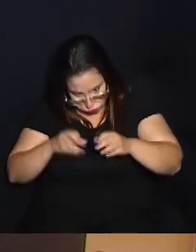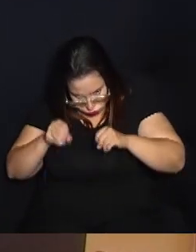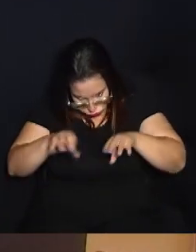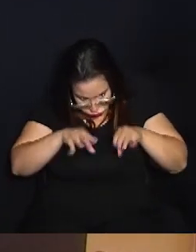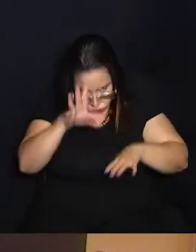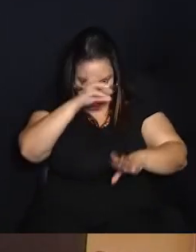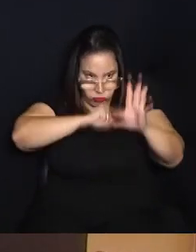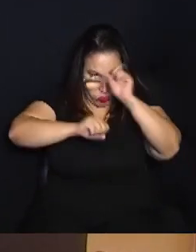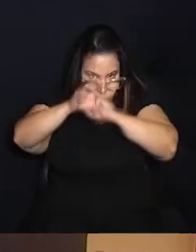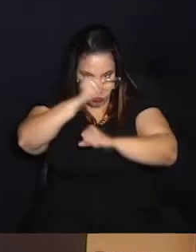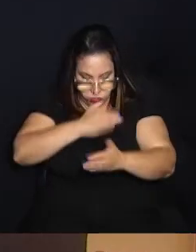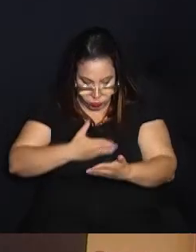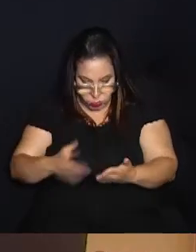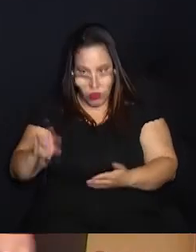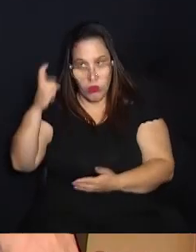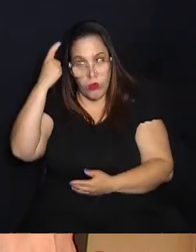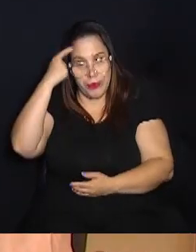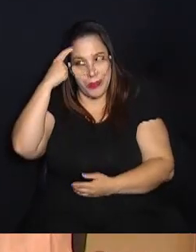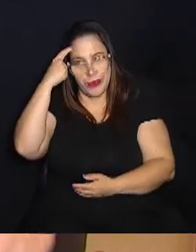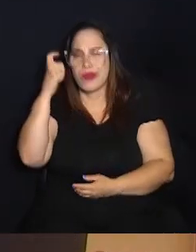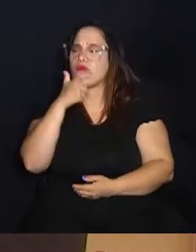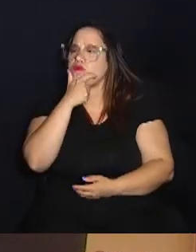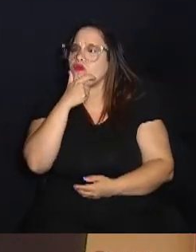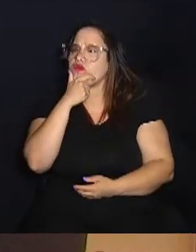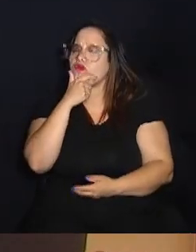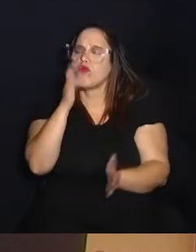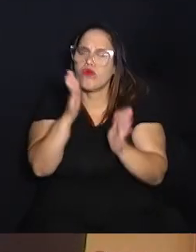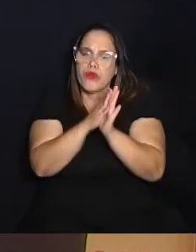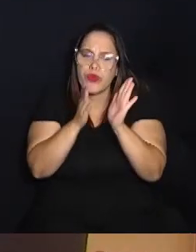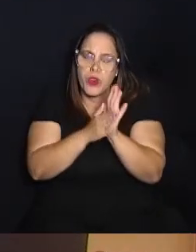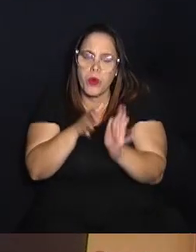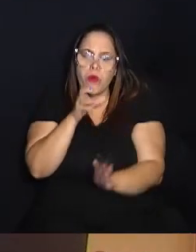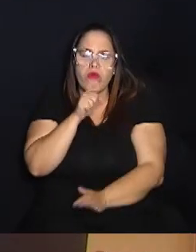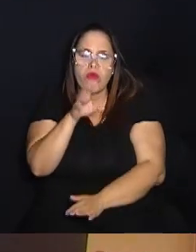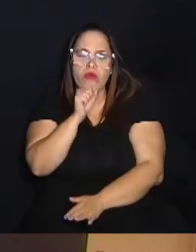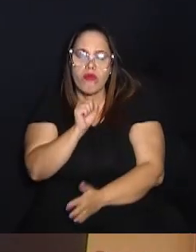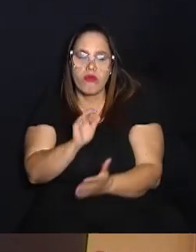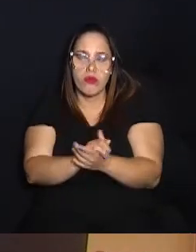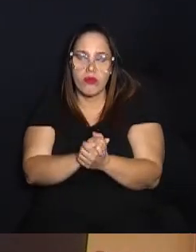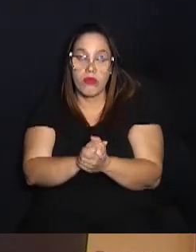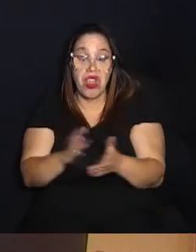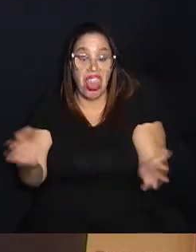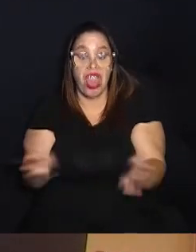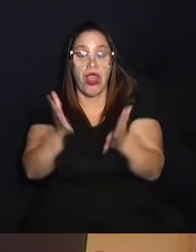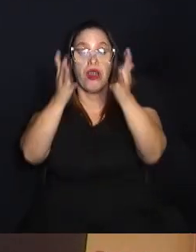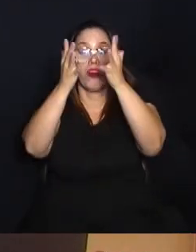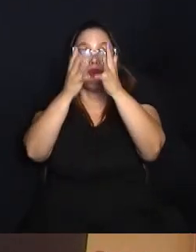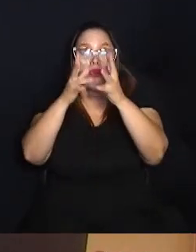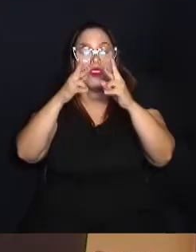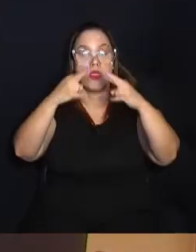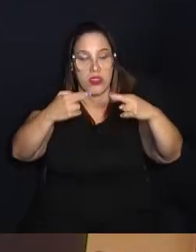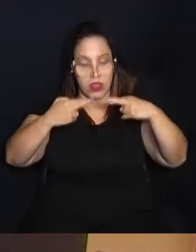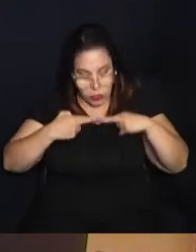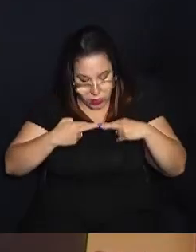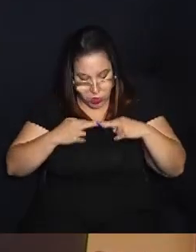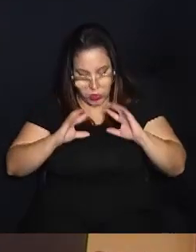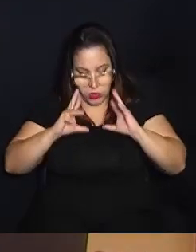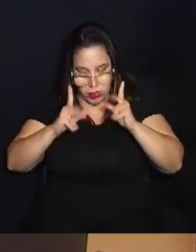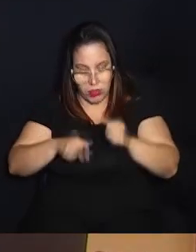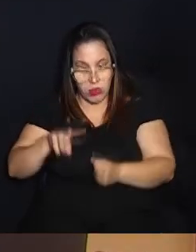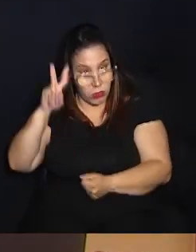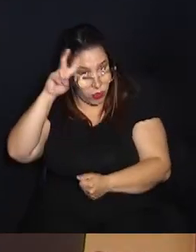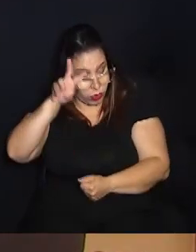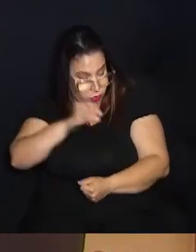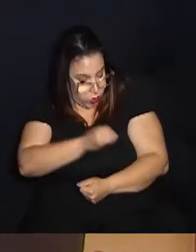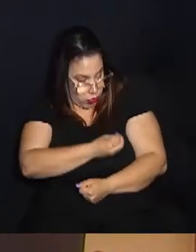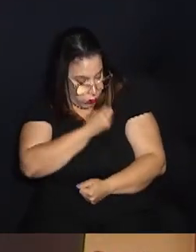processo de ensinar e aprender a partir do pensamento, das propostas de Paulo Freire, ele incentiva, ele reconhece toda